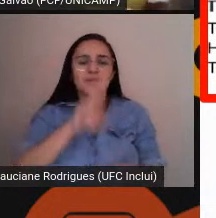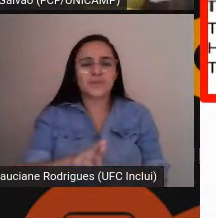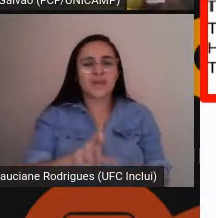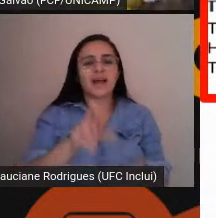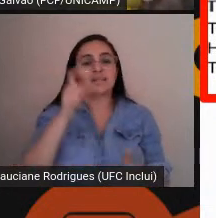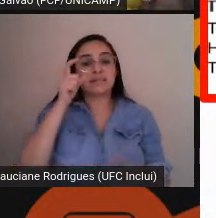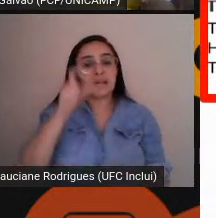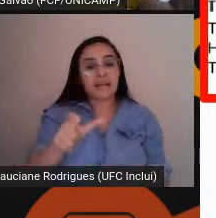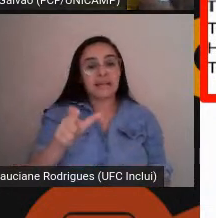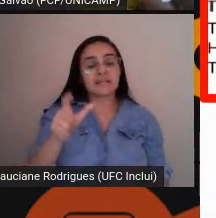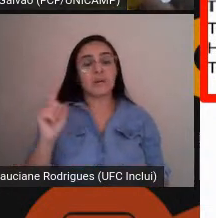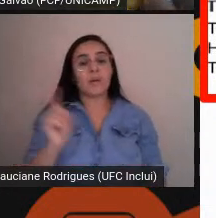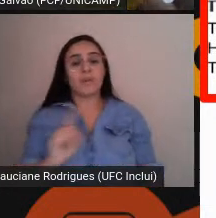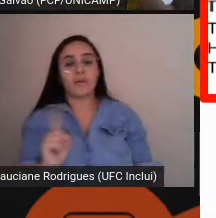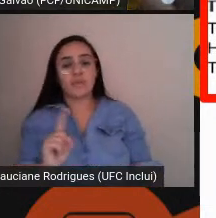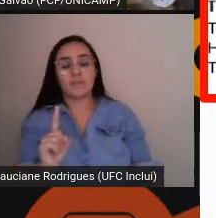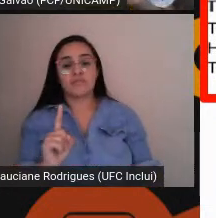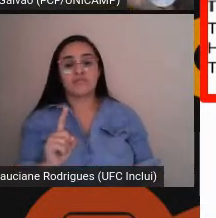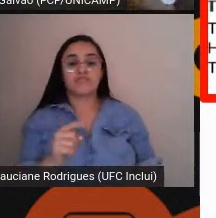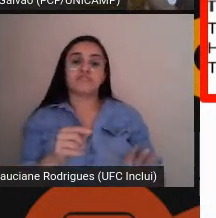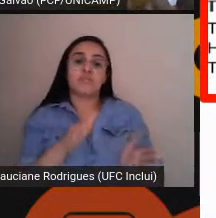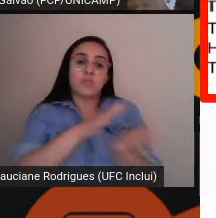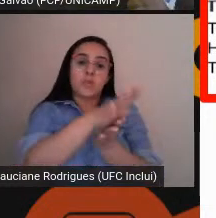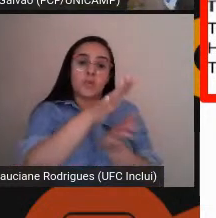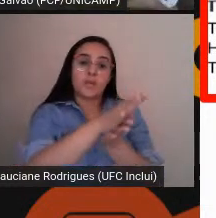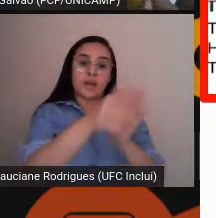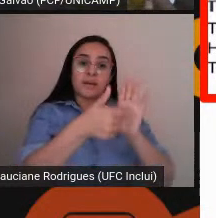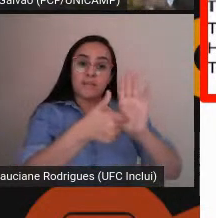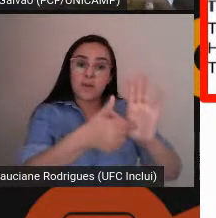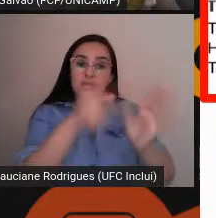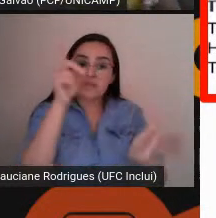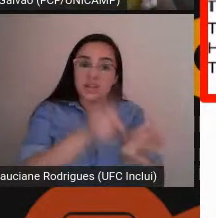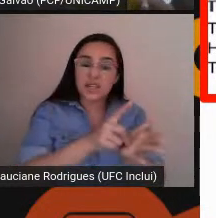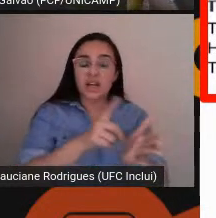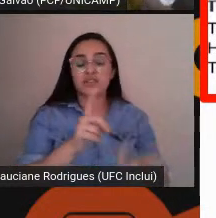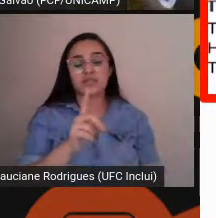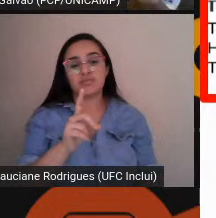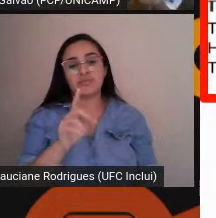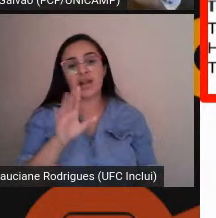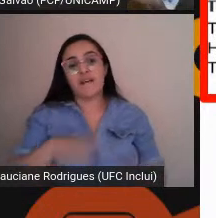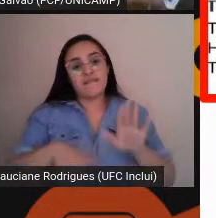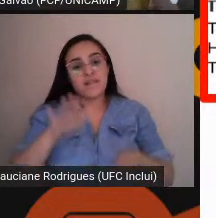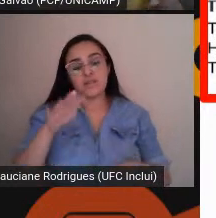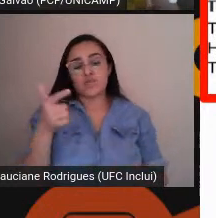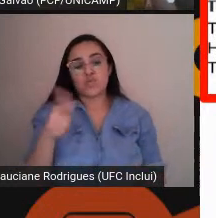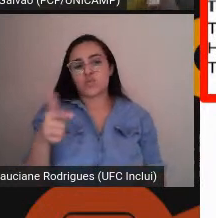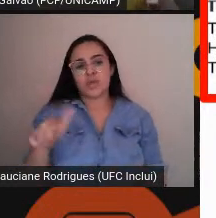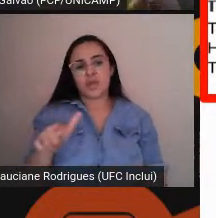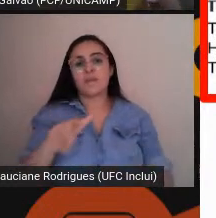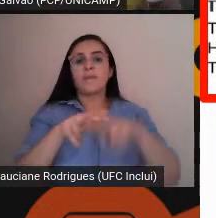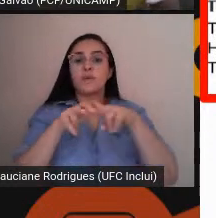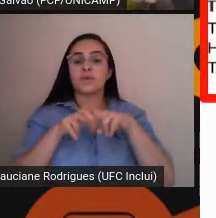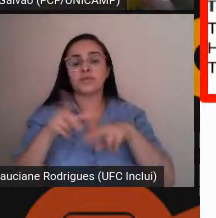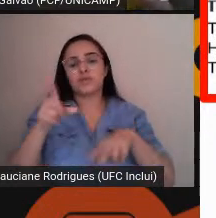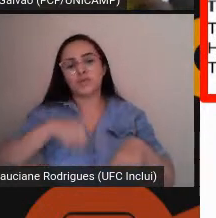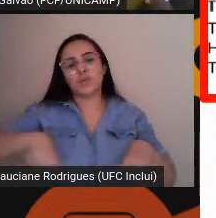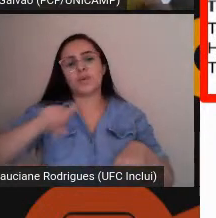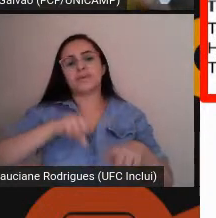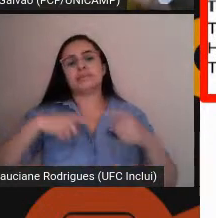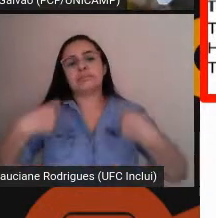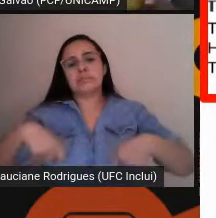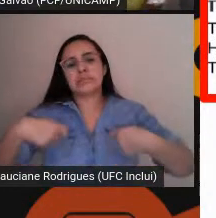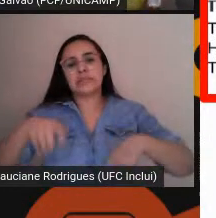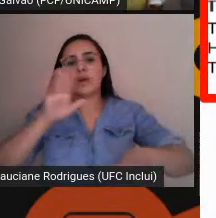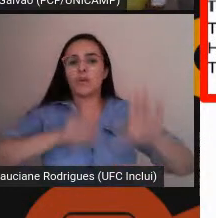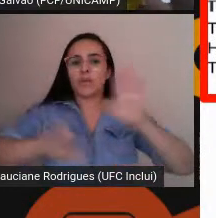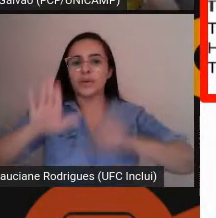publicado pode não refletir a realidade, a verdade. Então, mais um cuidado que a gente tem que ter ao se pegar um estudo de